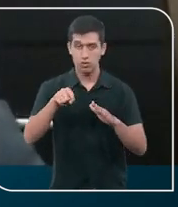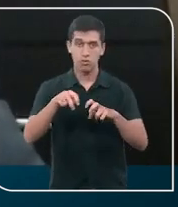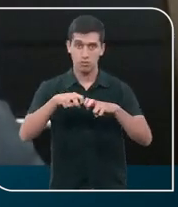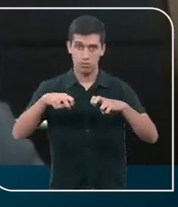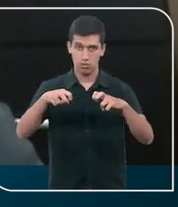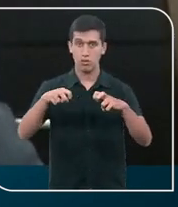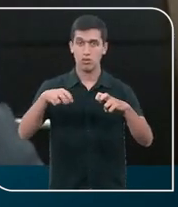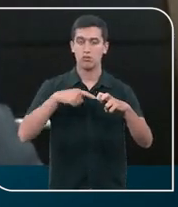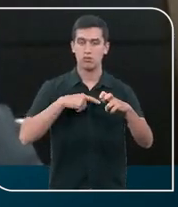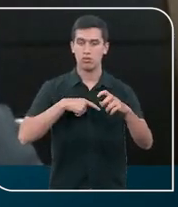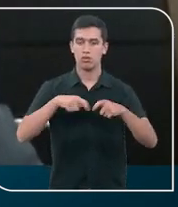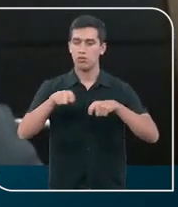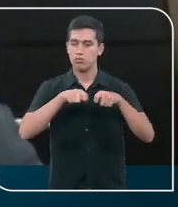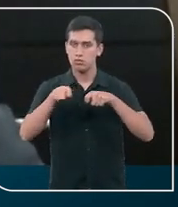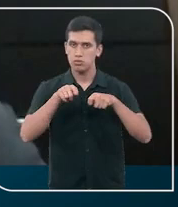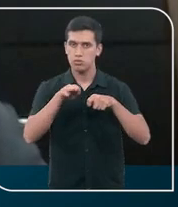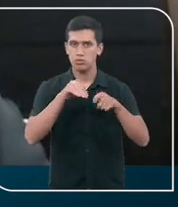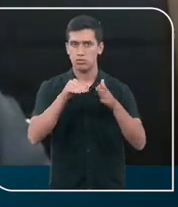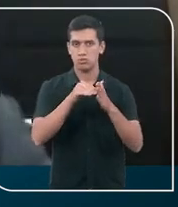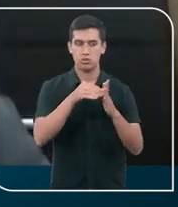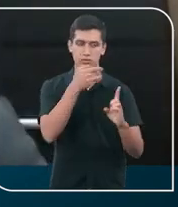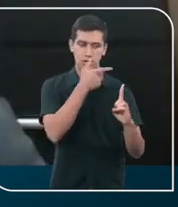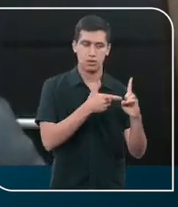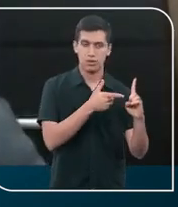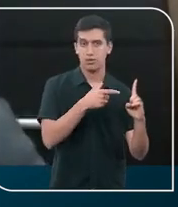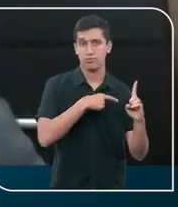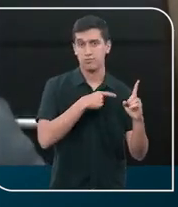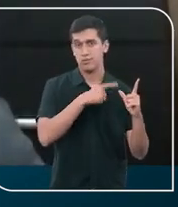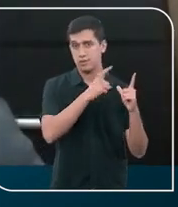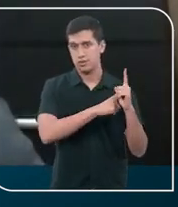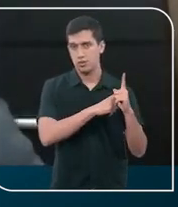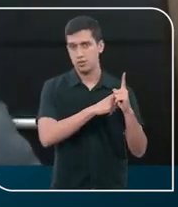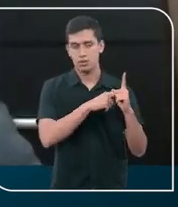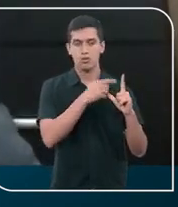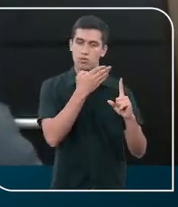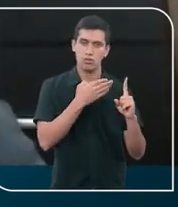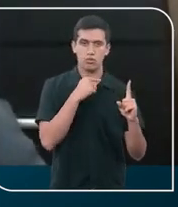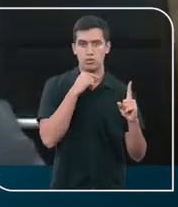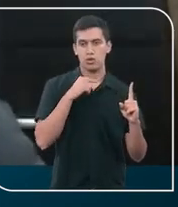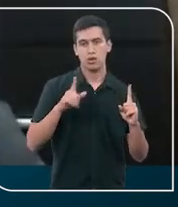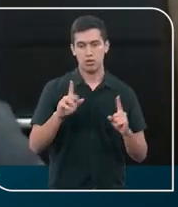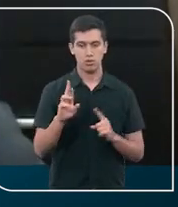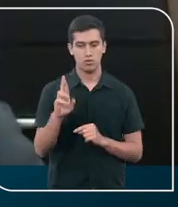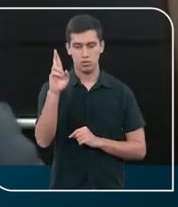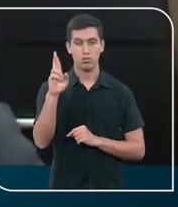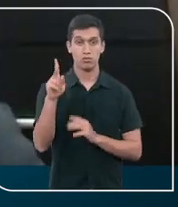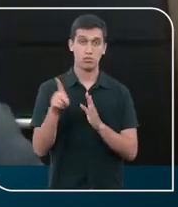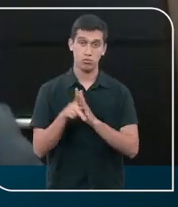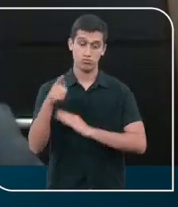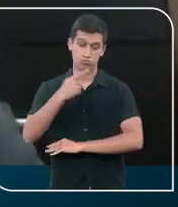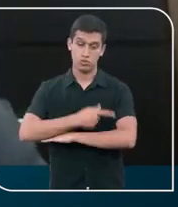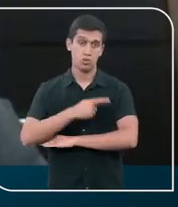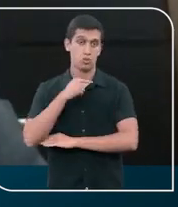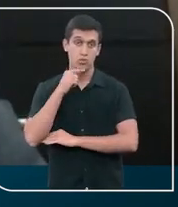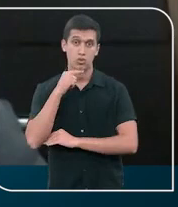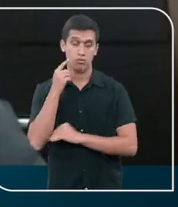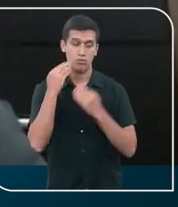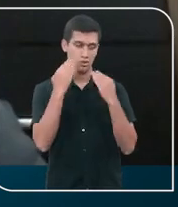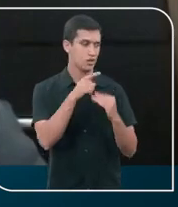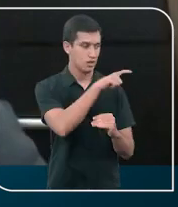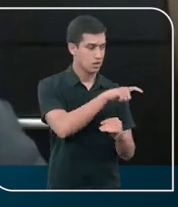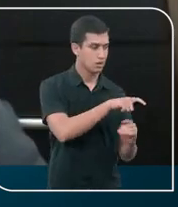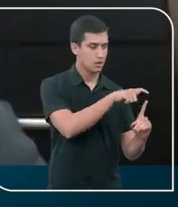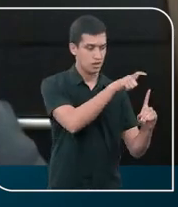A administradora auxiliar de condomínios não pode emitir uma declaração de quitação de condomínio. Se ele for vender a unidade dele, aquele